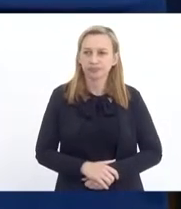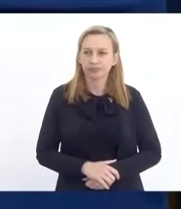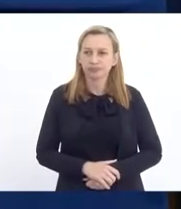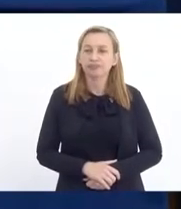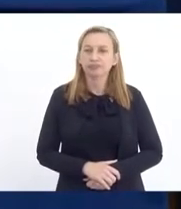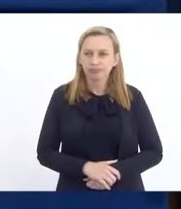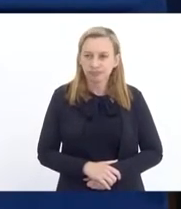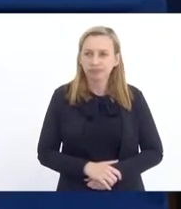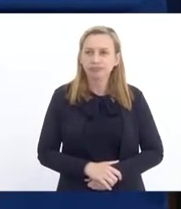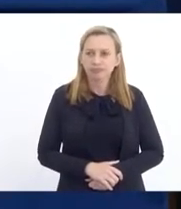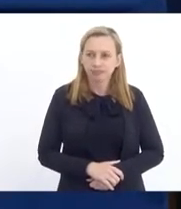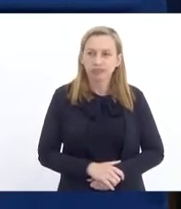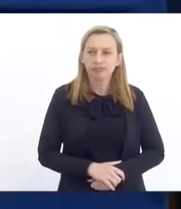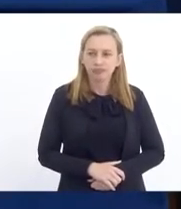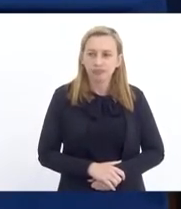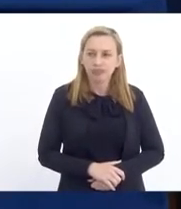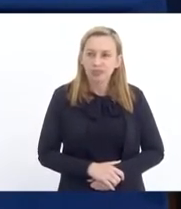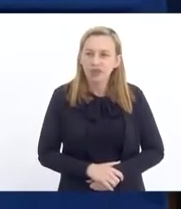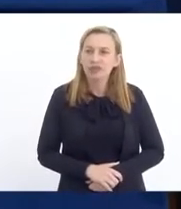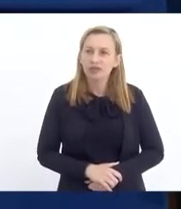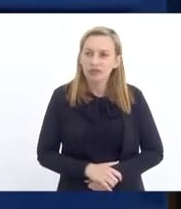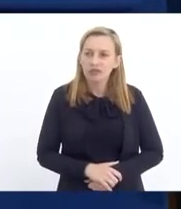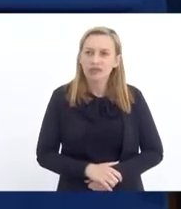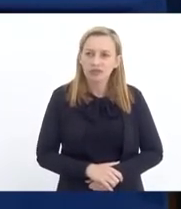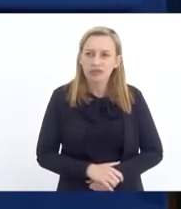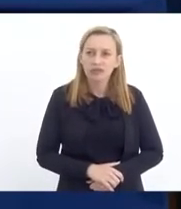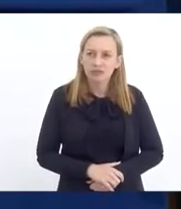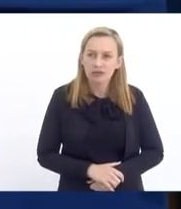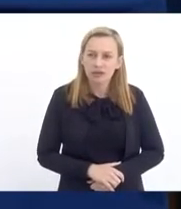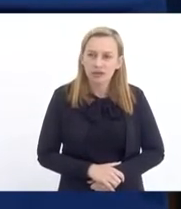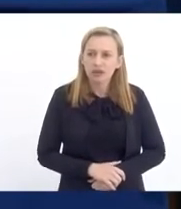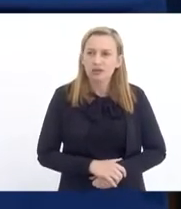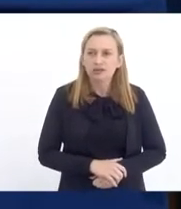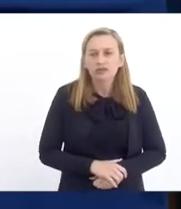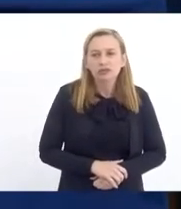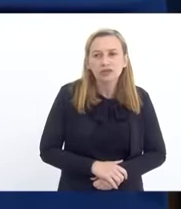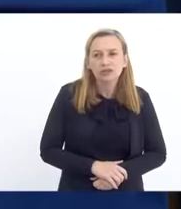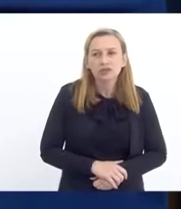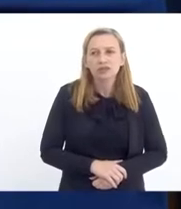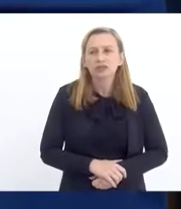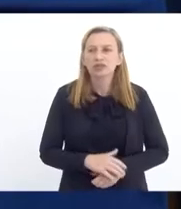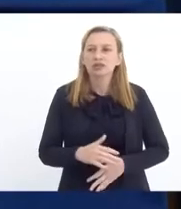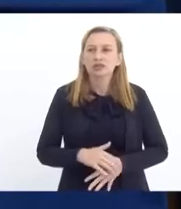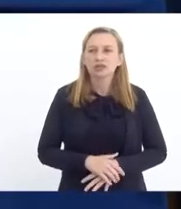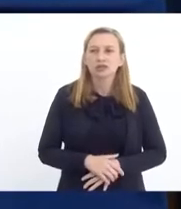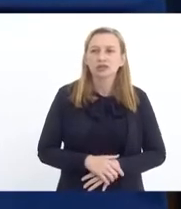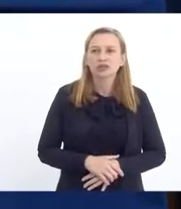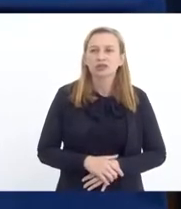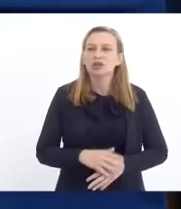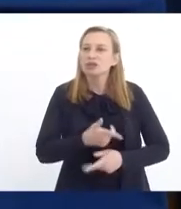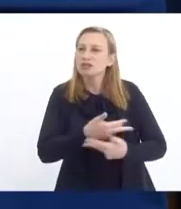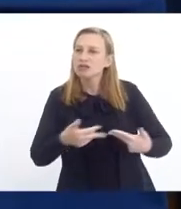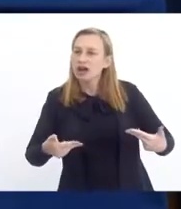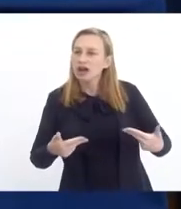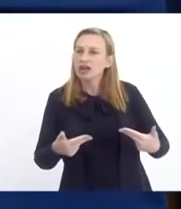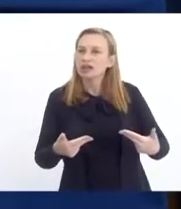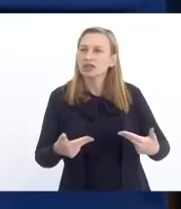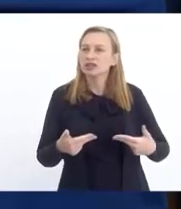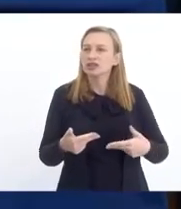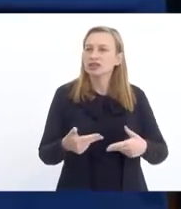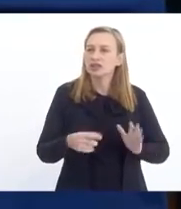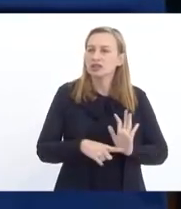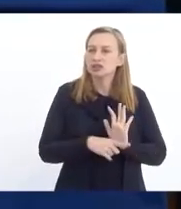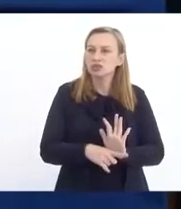Esse projeto de fundo, ele traz muita esperança para a gente, muita esperança, porque